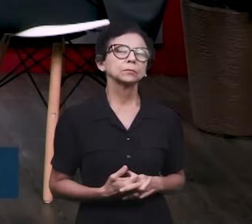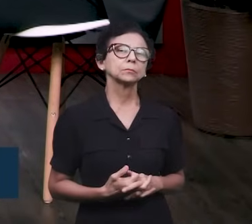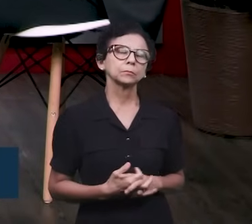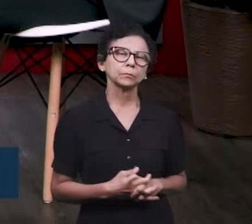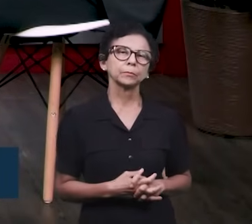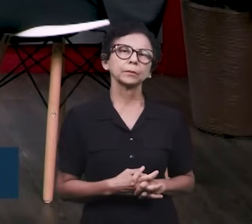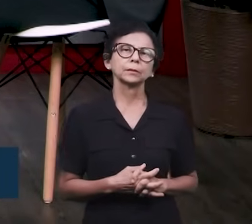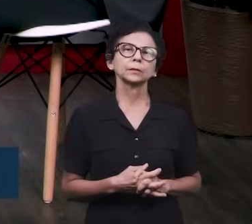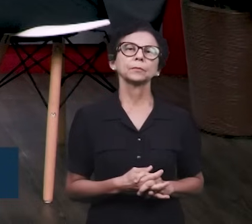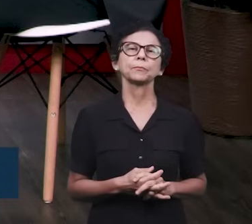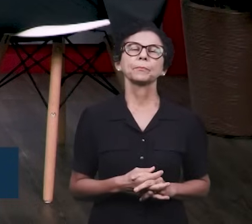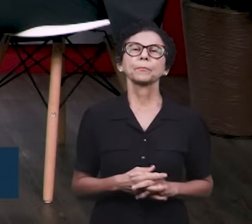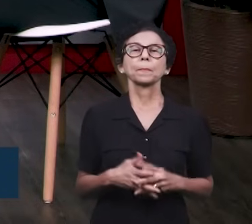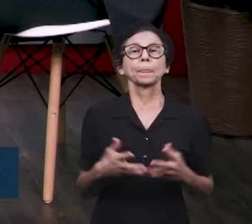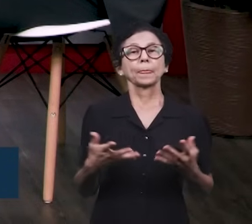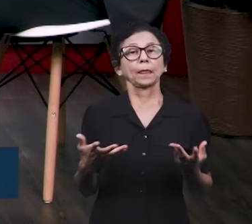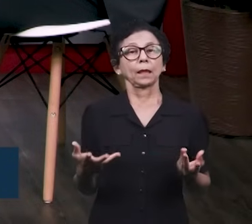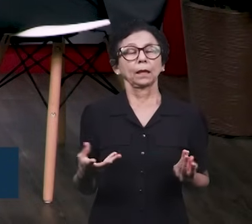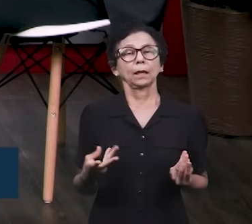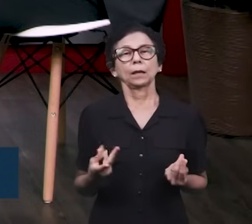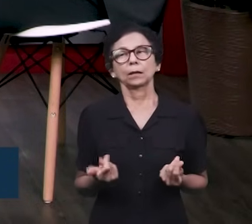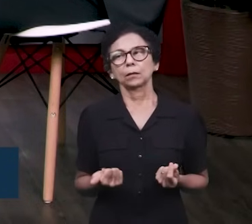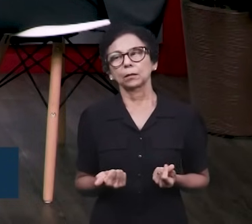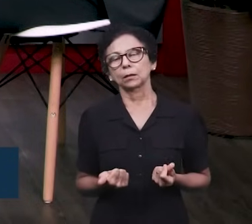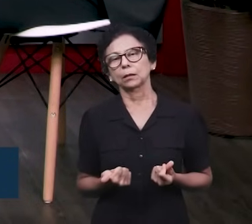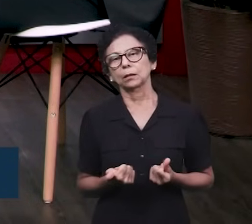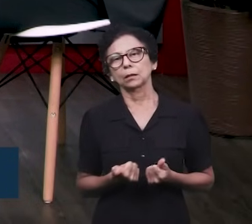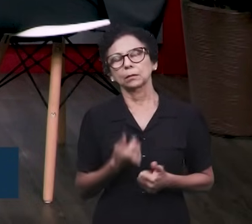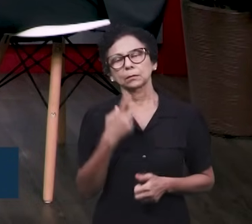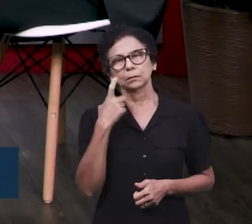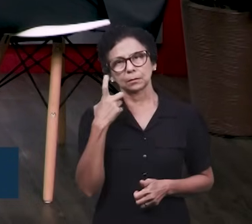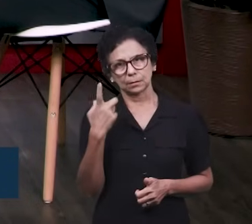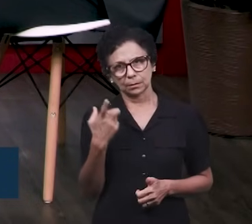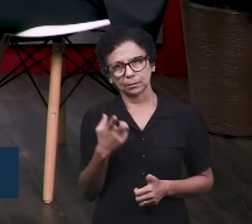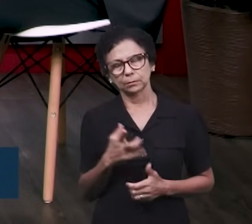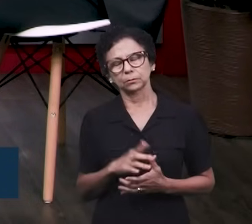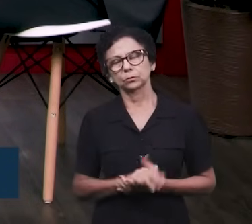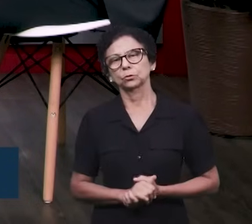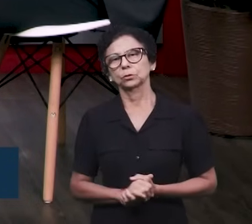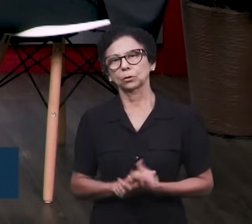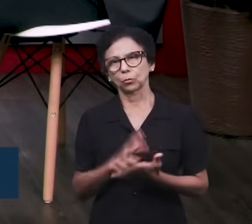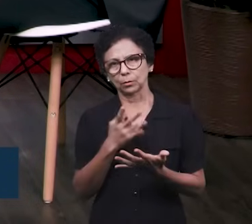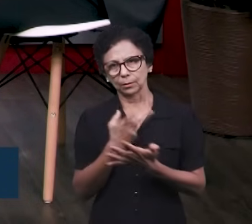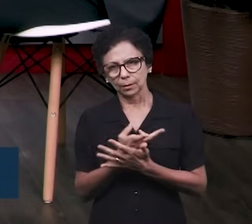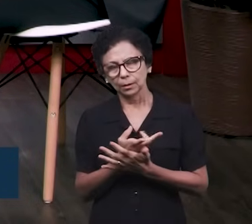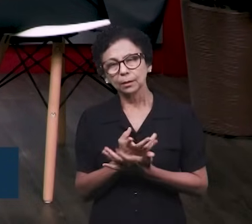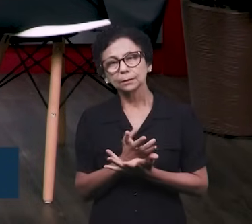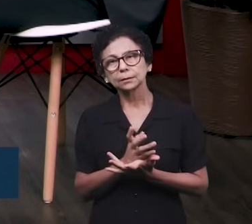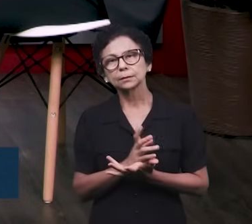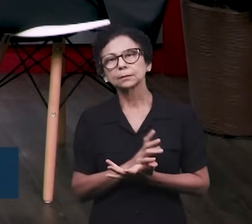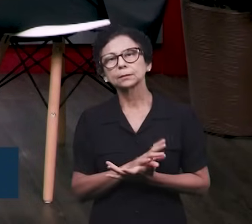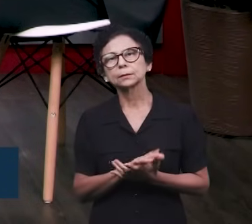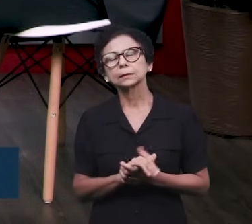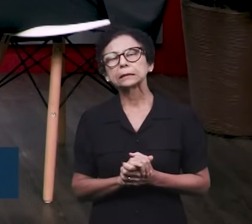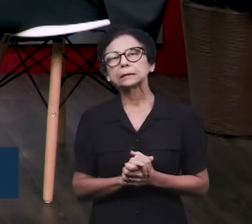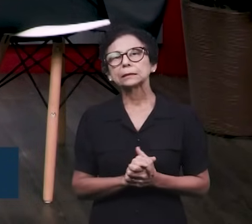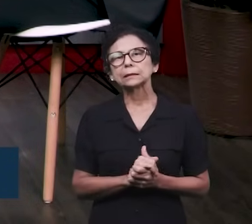né? Porque é uma coisa que é interessante lá, é a questão